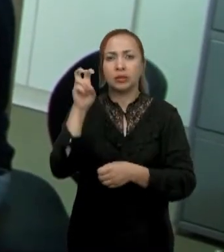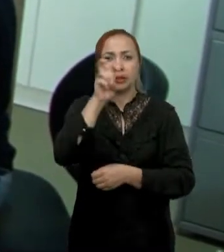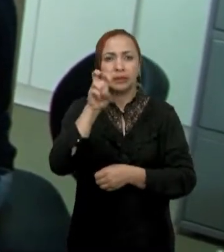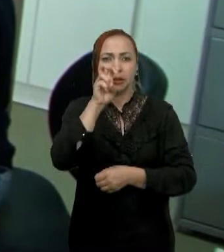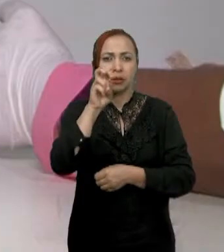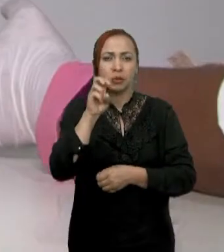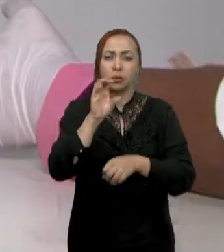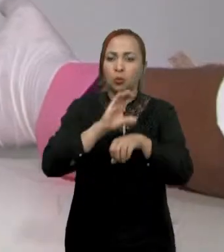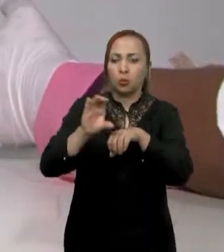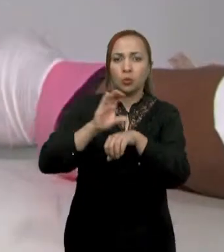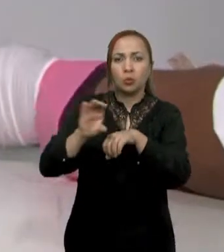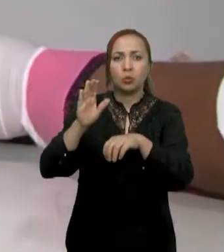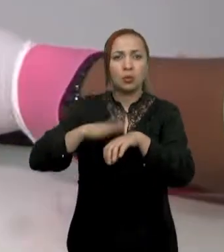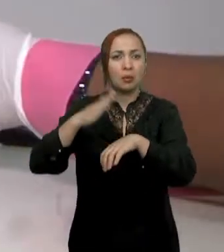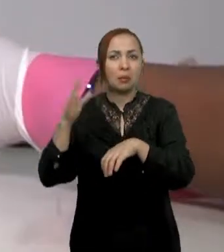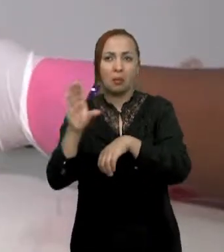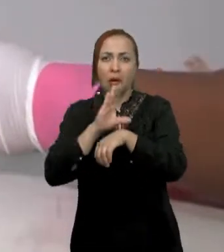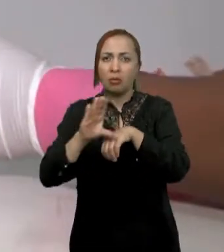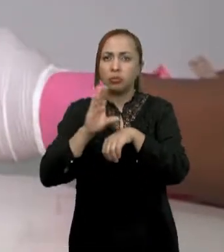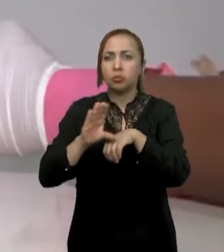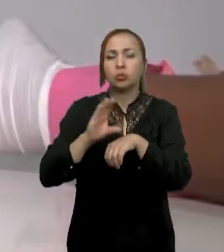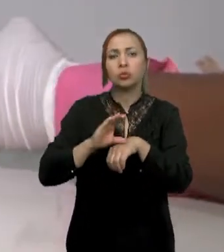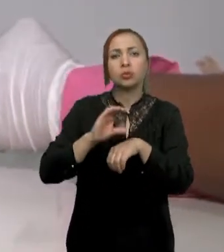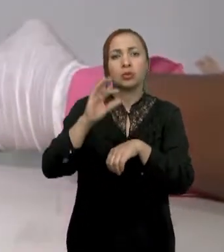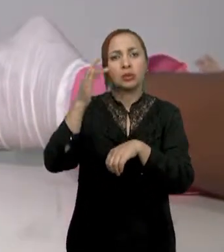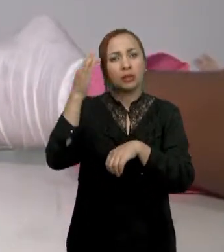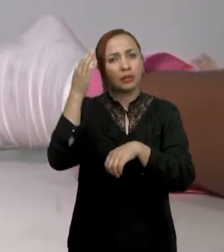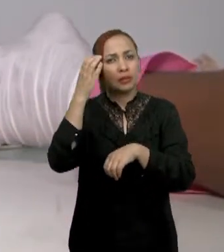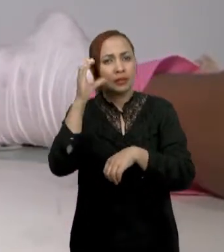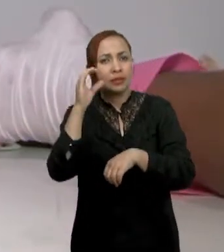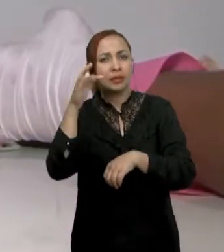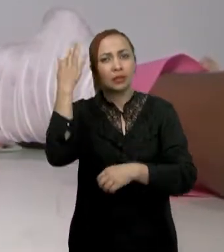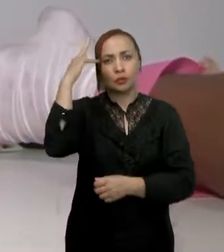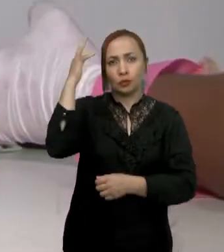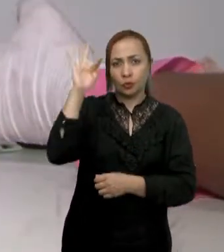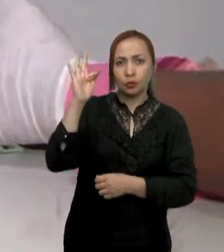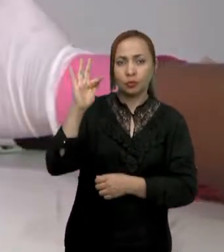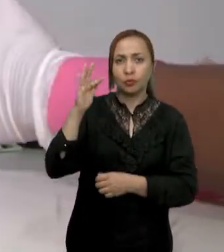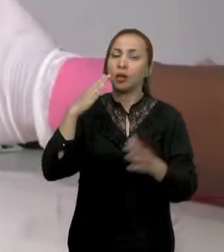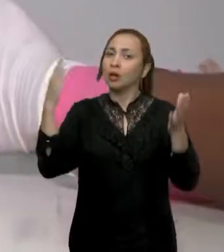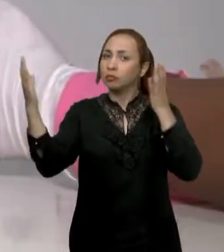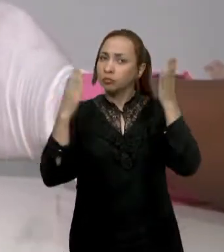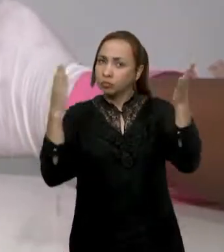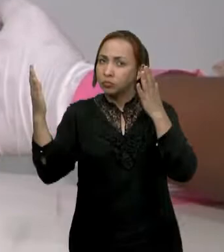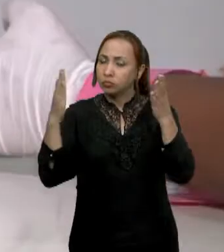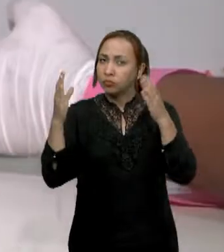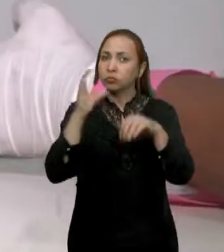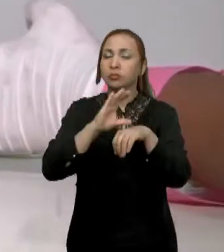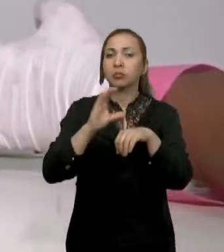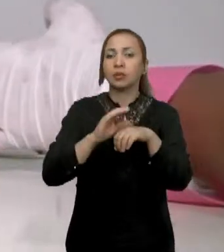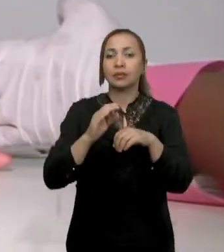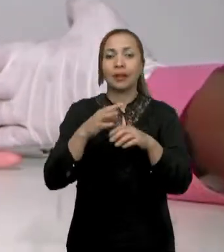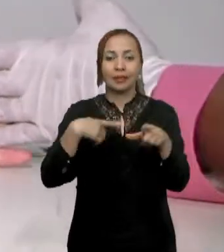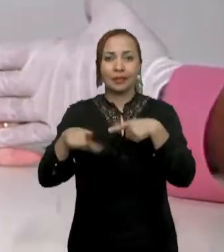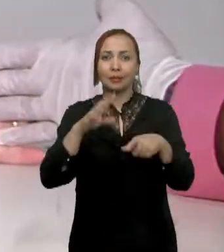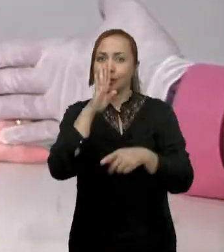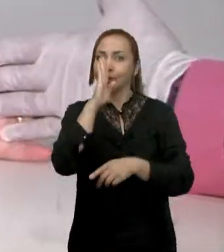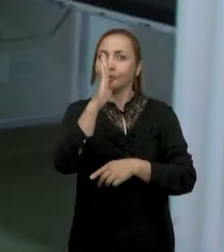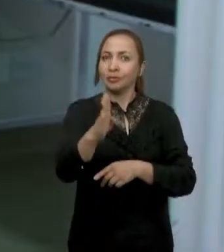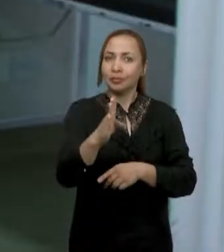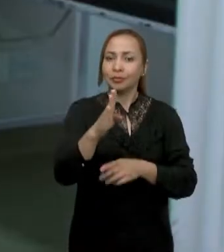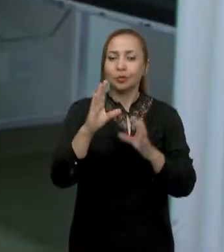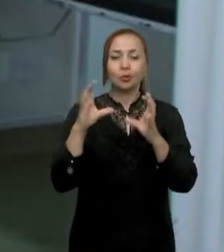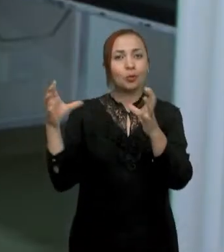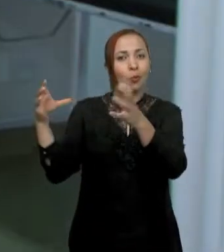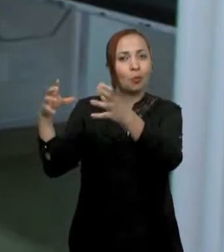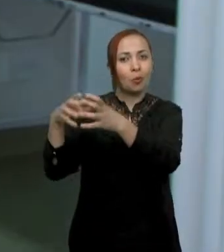mais um curso do Departamento de Ciências Humanas e Filosofia, que é o DCHF, né, que é o curso de Psicologia, que vão trabalhar diretamente